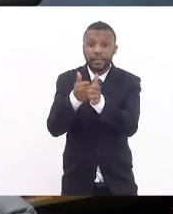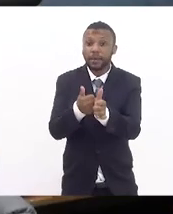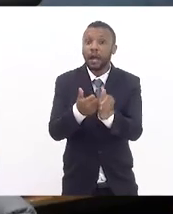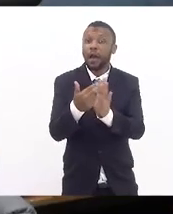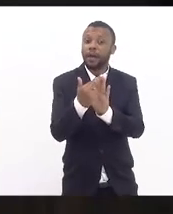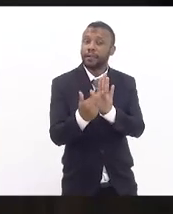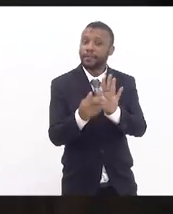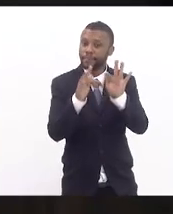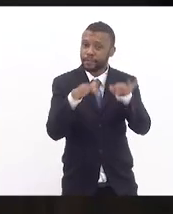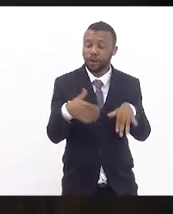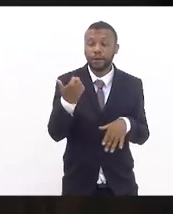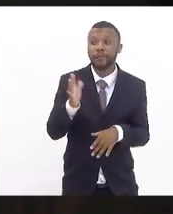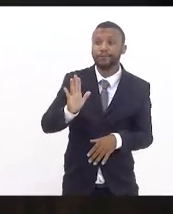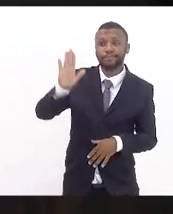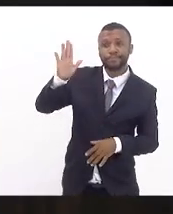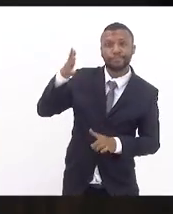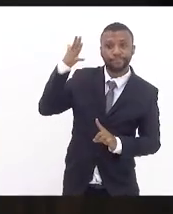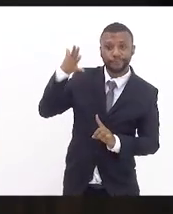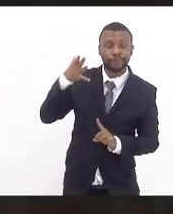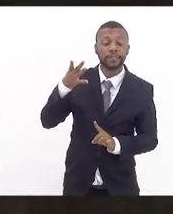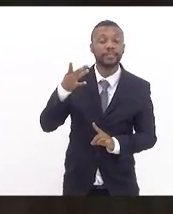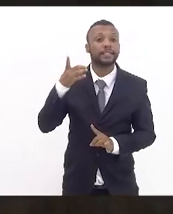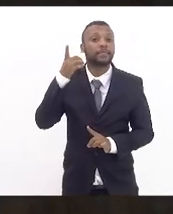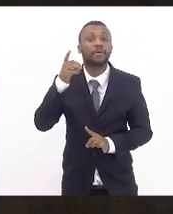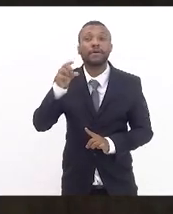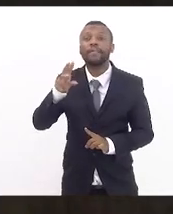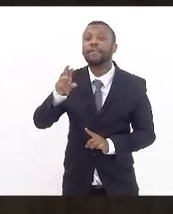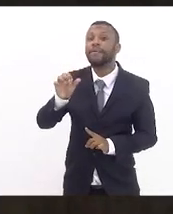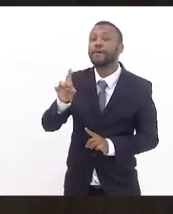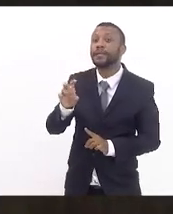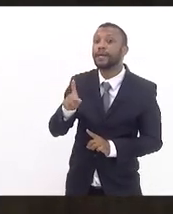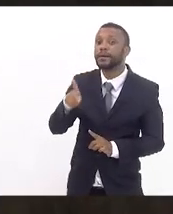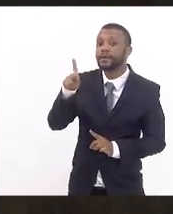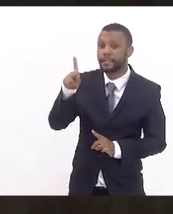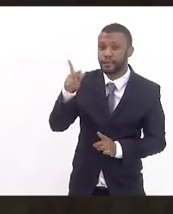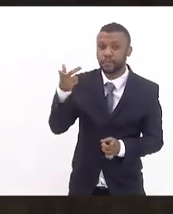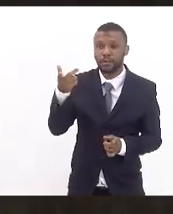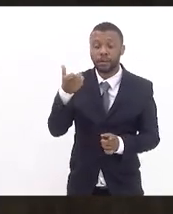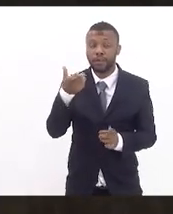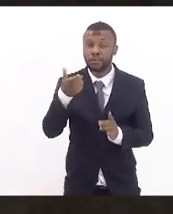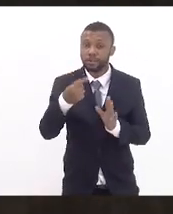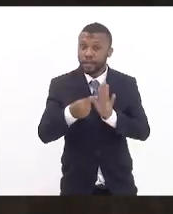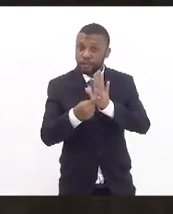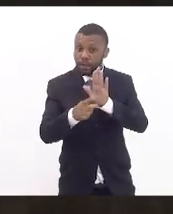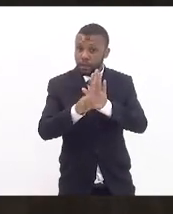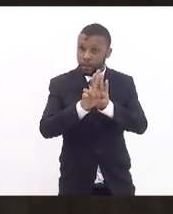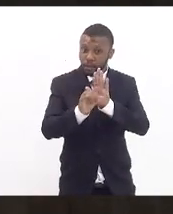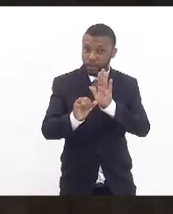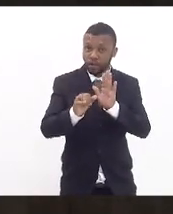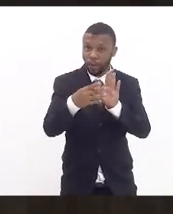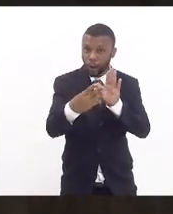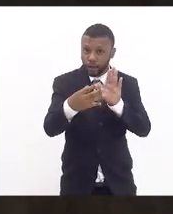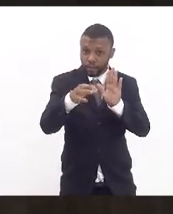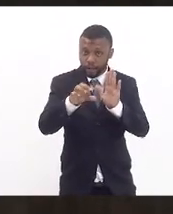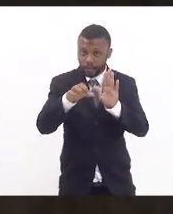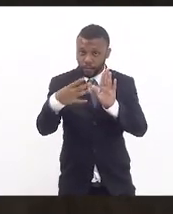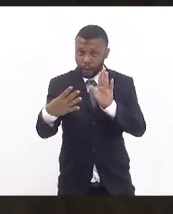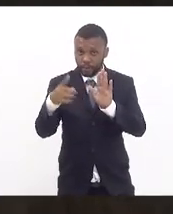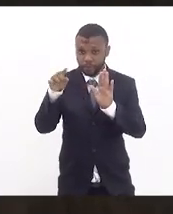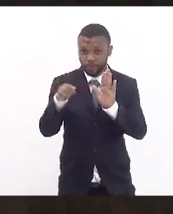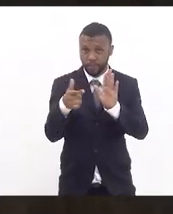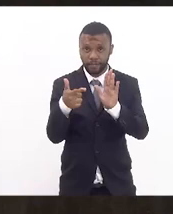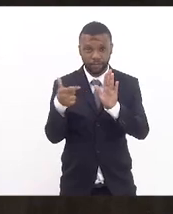de ordem, deputado Valdeco. Queria pedir a vossa excelência que na indicação legislativa 494 de